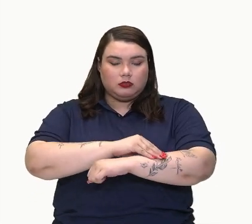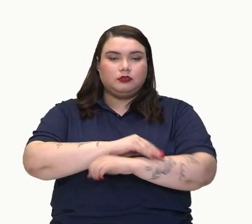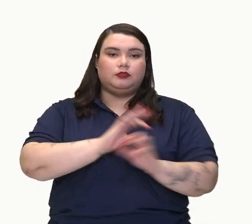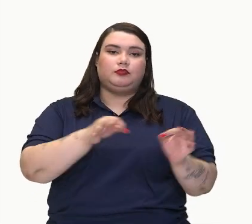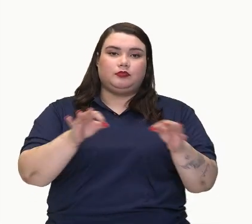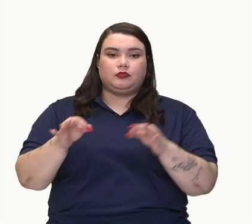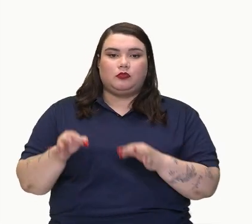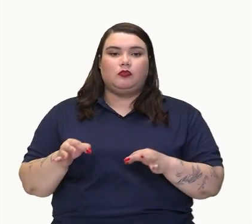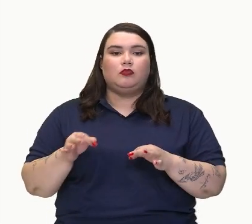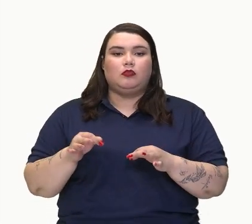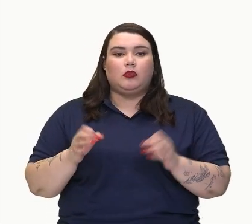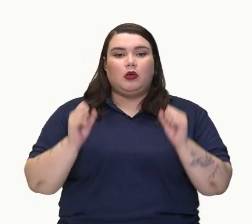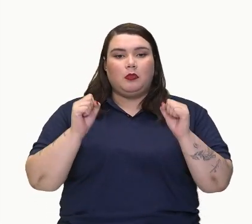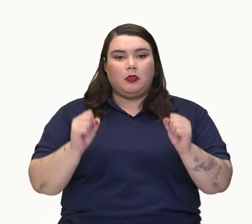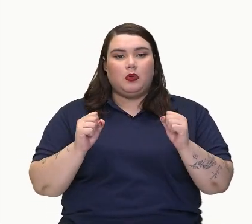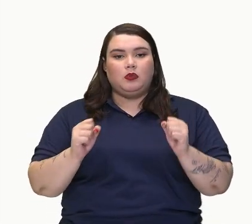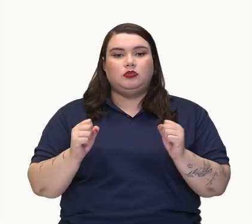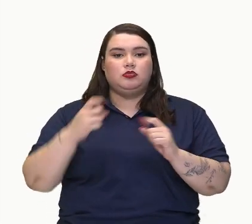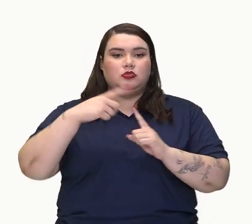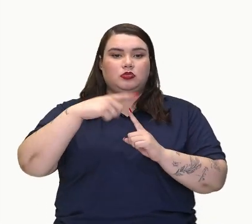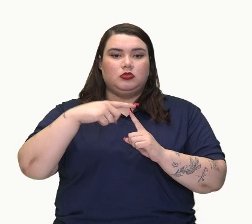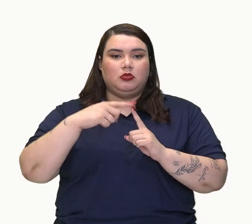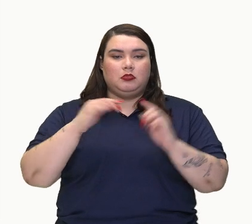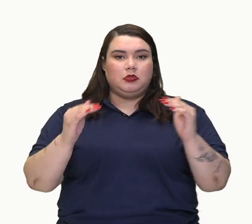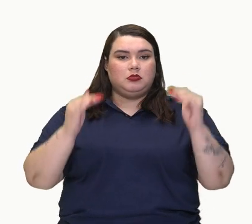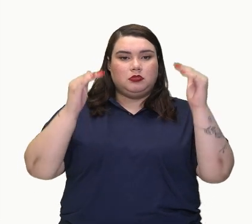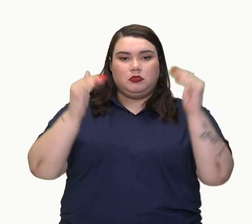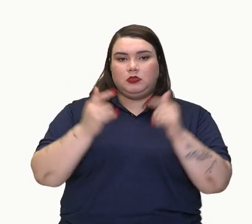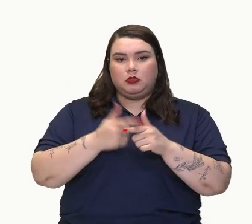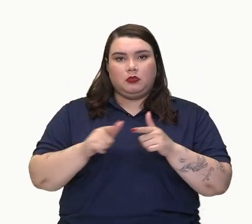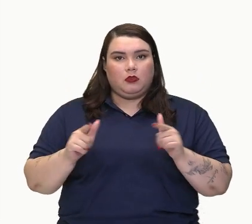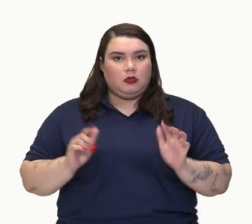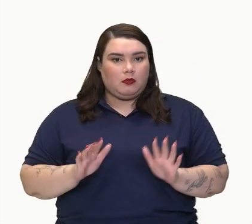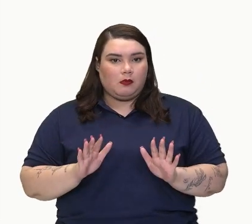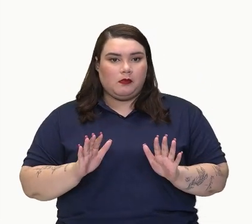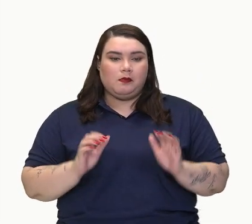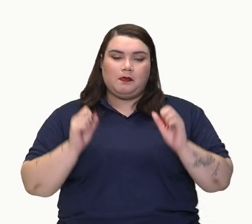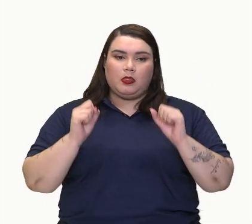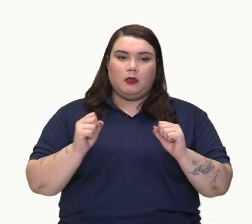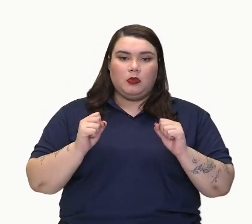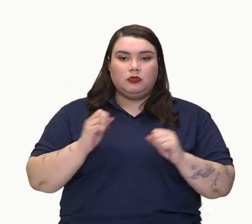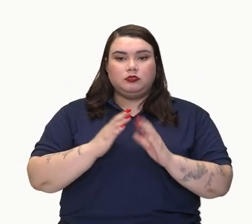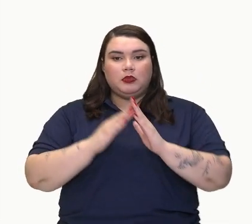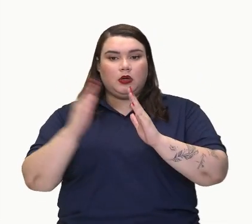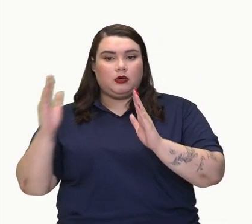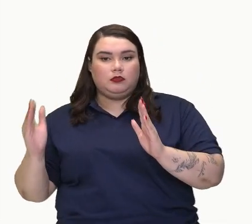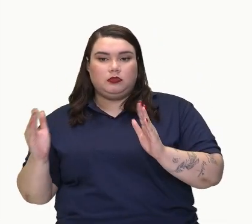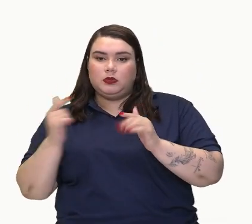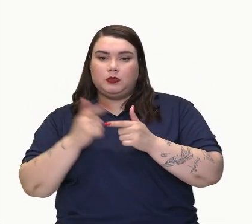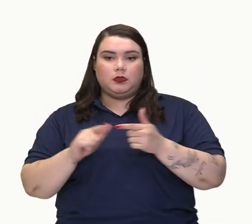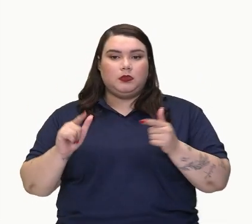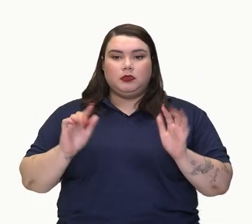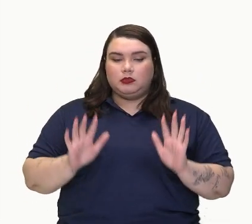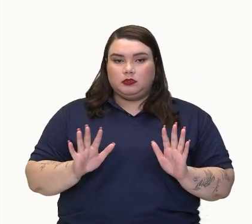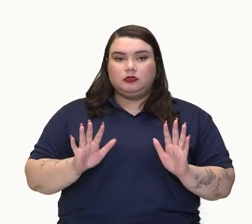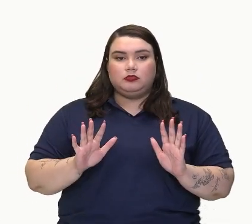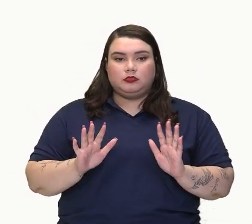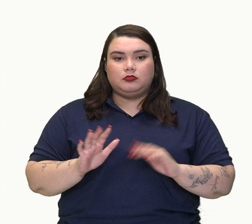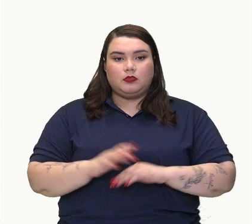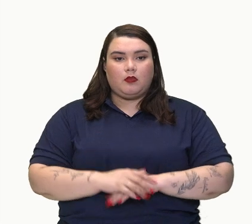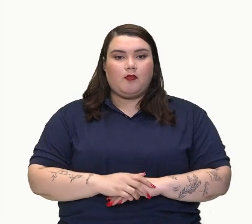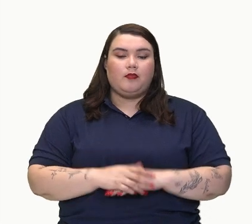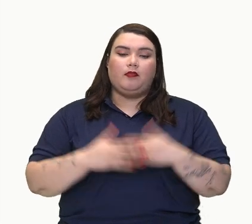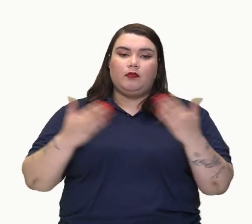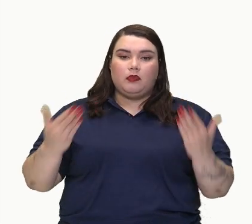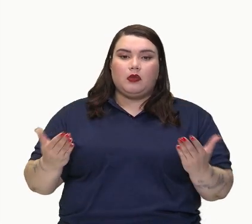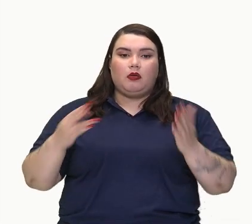Exatamente. Ele poderia estar aqui em cima, não tem problema, tá? Ele poderia estar aqui também, não tem problema. Isso